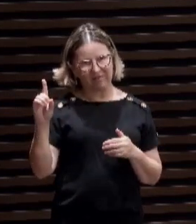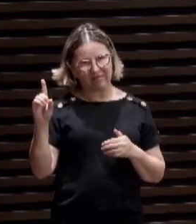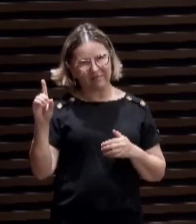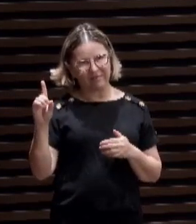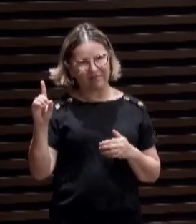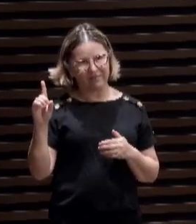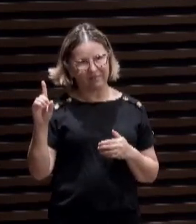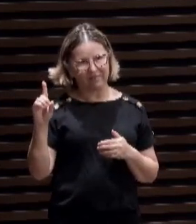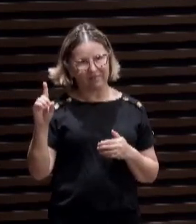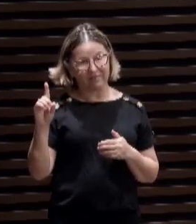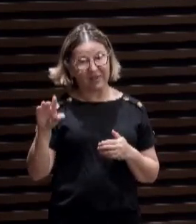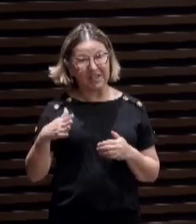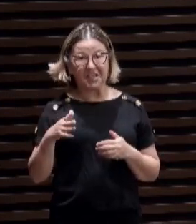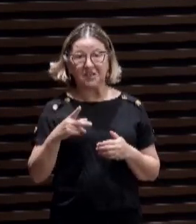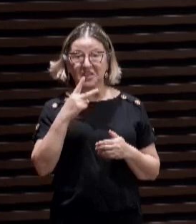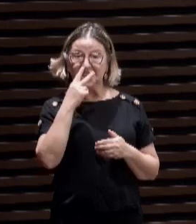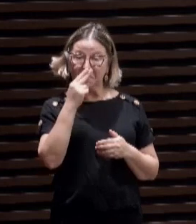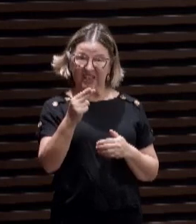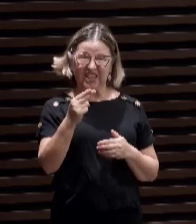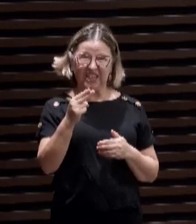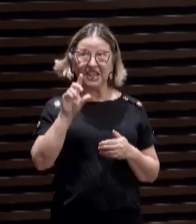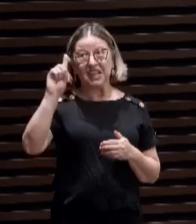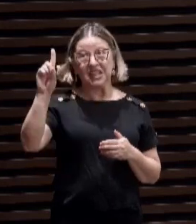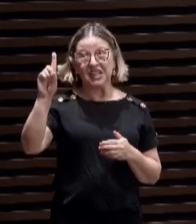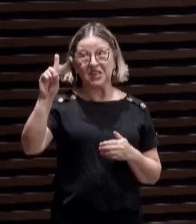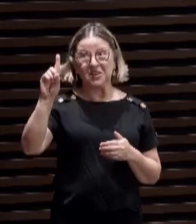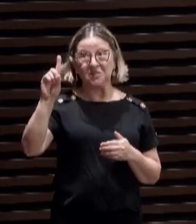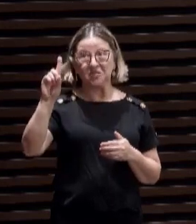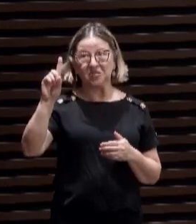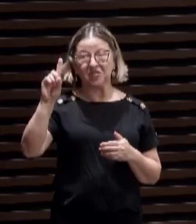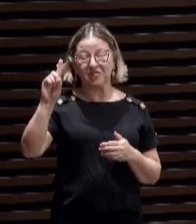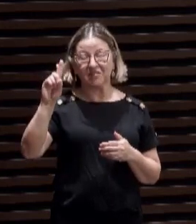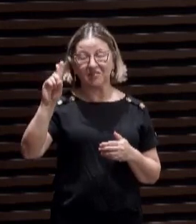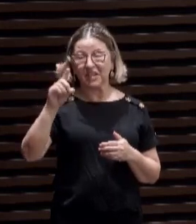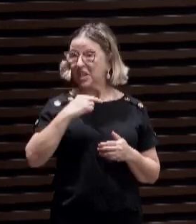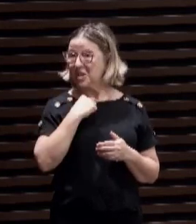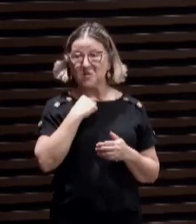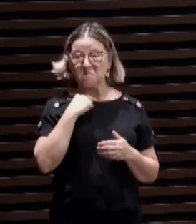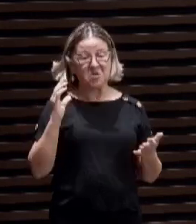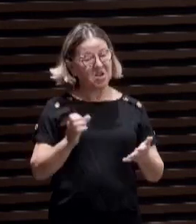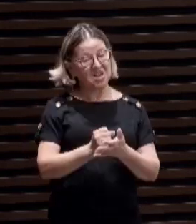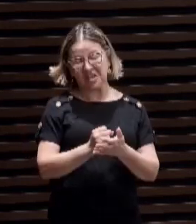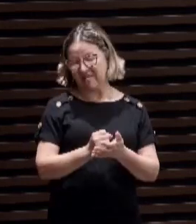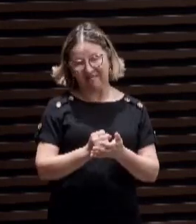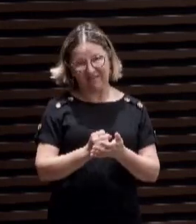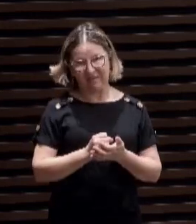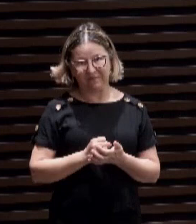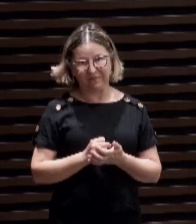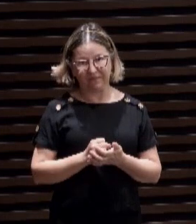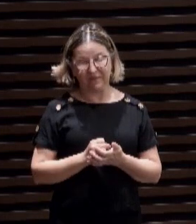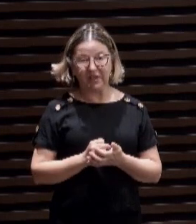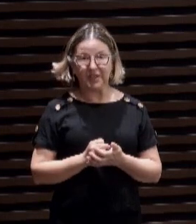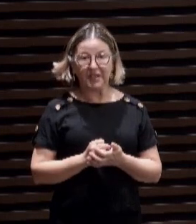uma pessoa. E também que um ser humano morto em delitos e